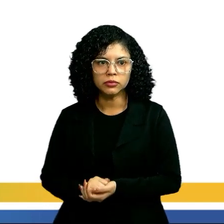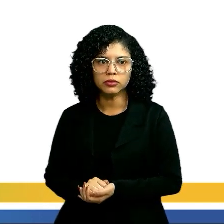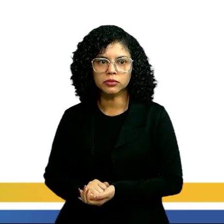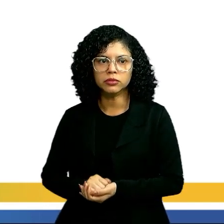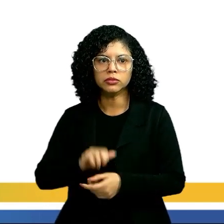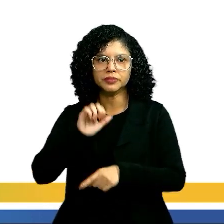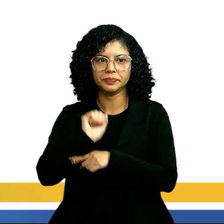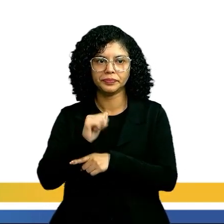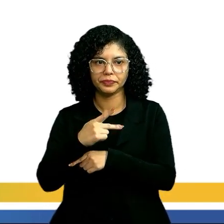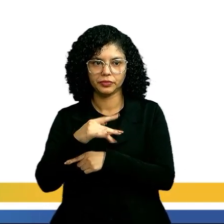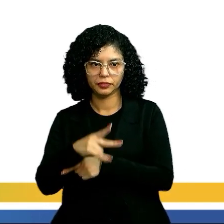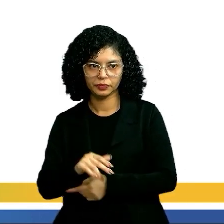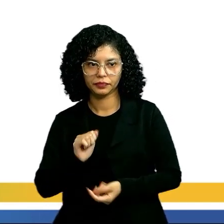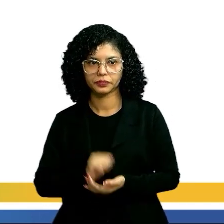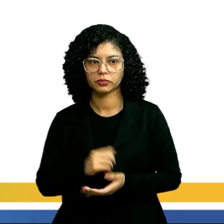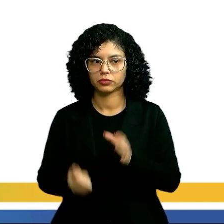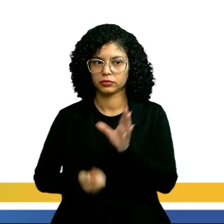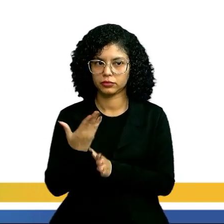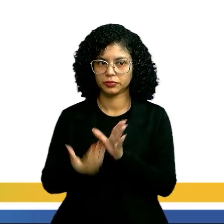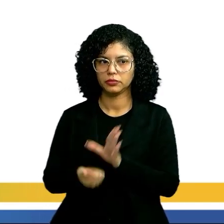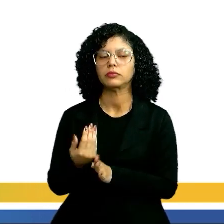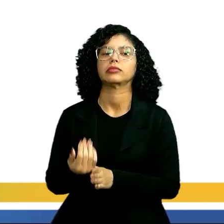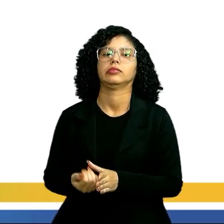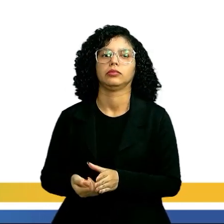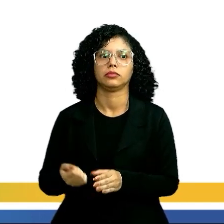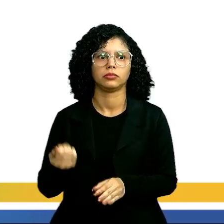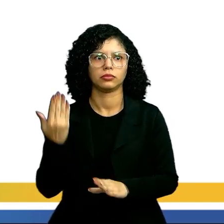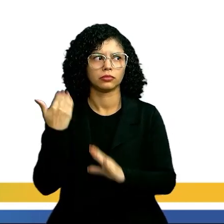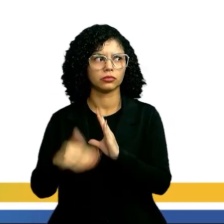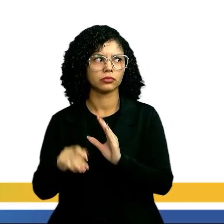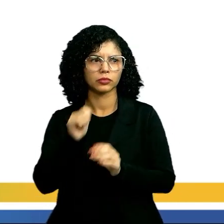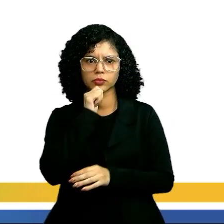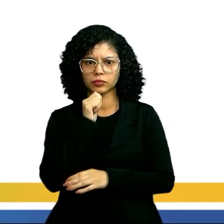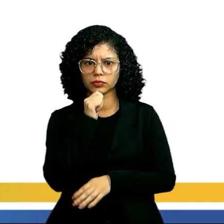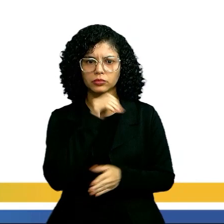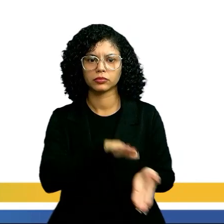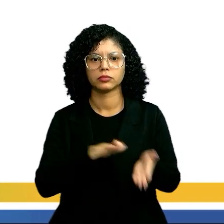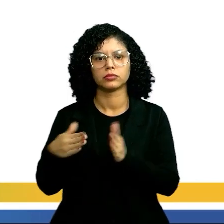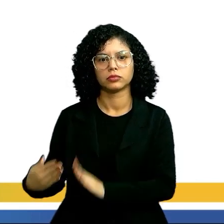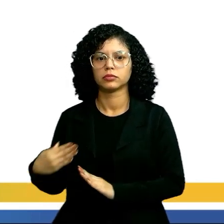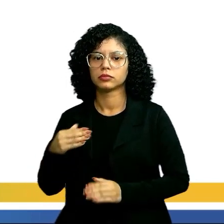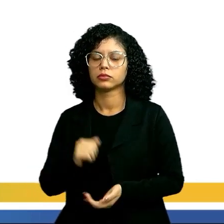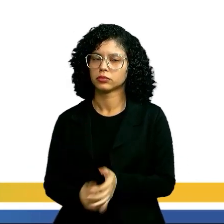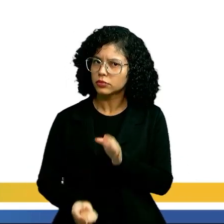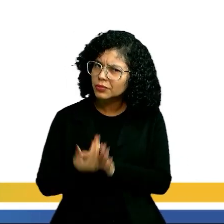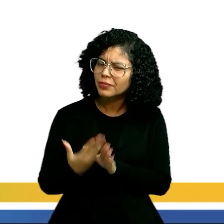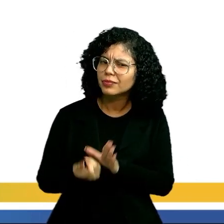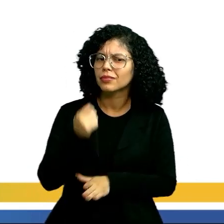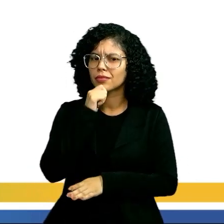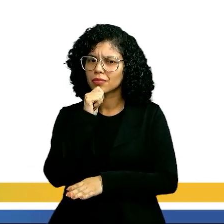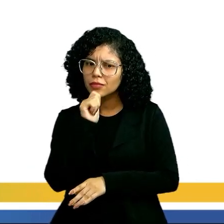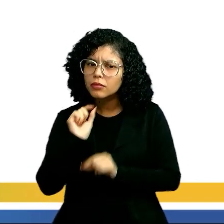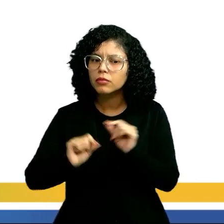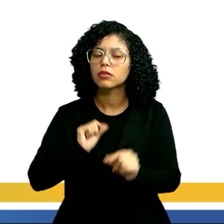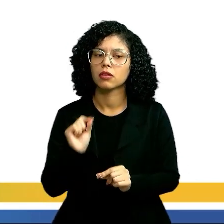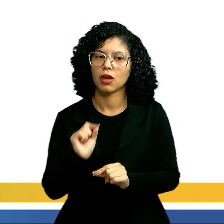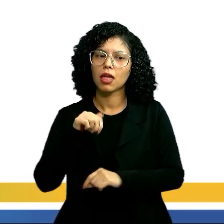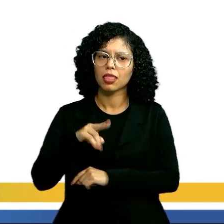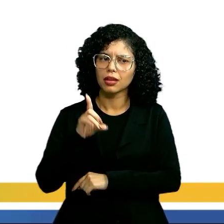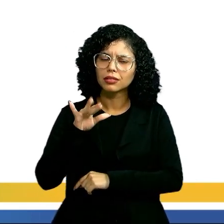ácido pirúvico. A produção de transportadores, a participação de transportadores, como por exemplo o